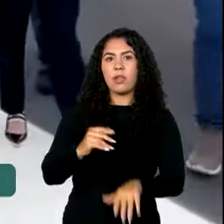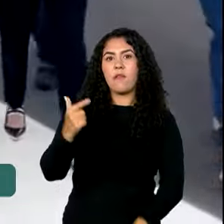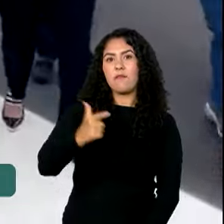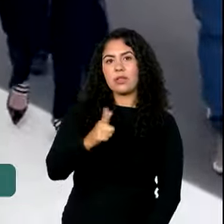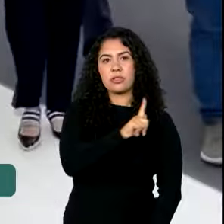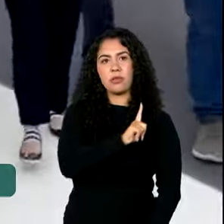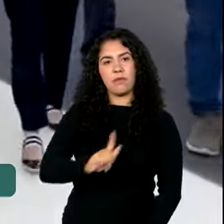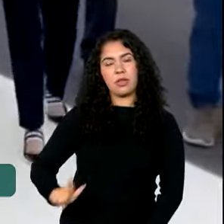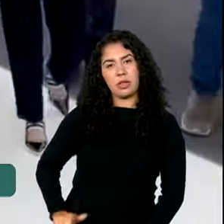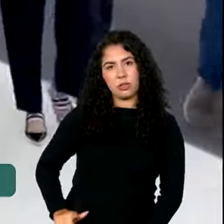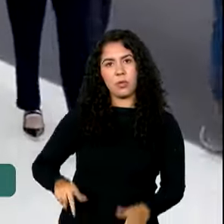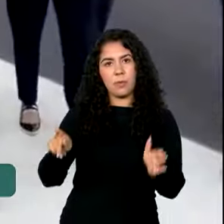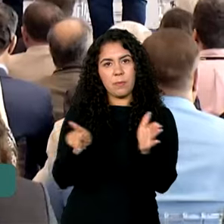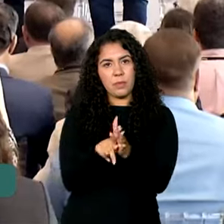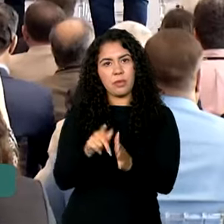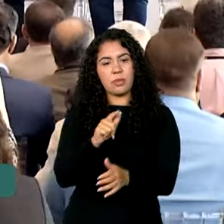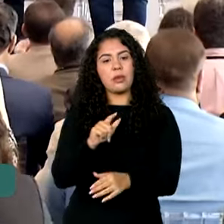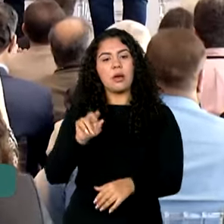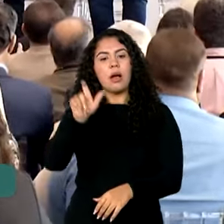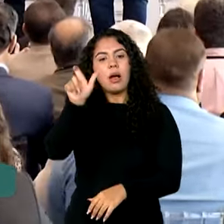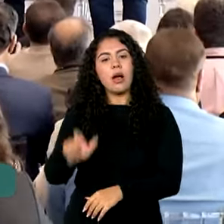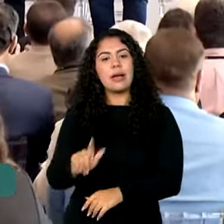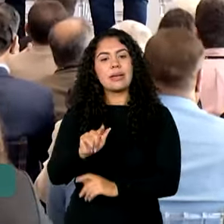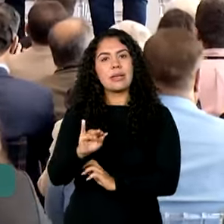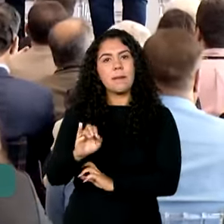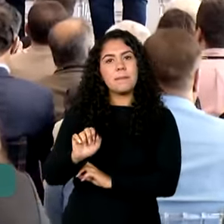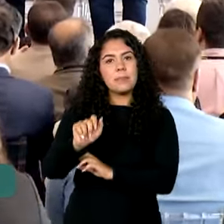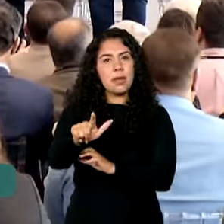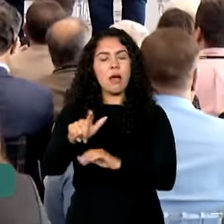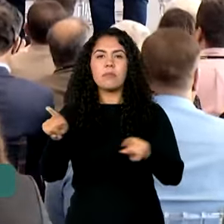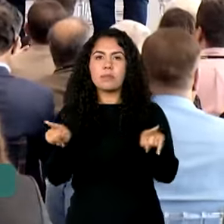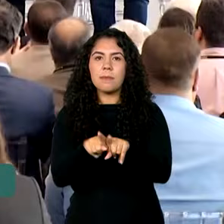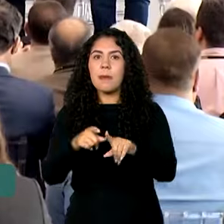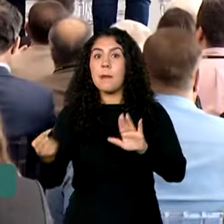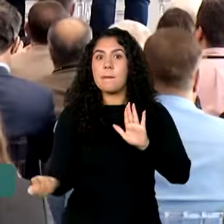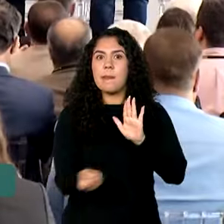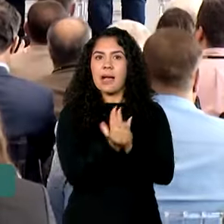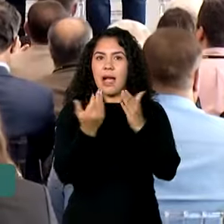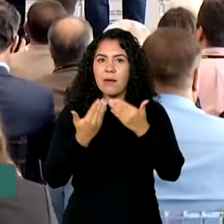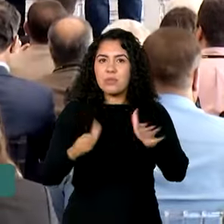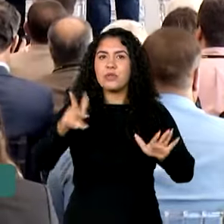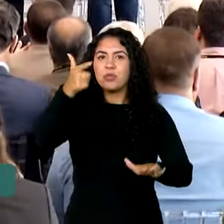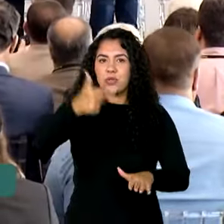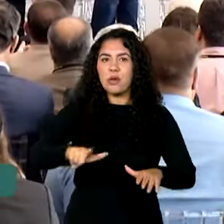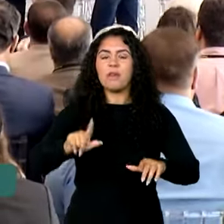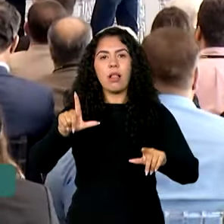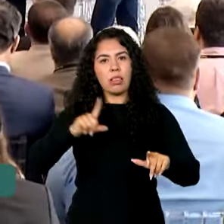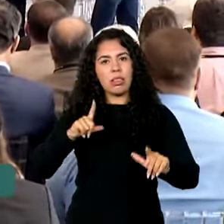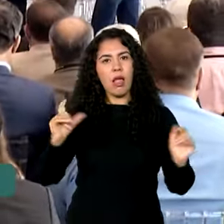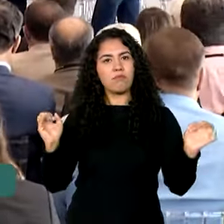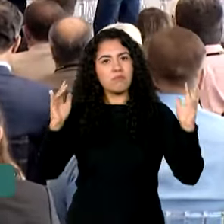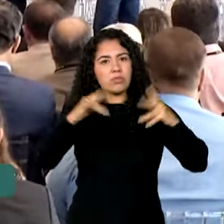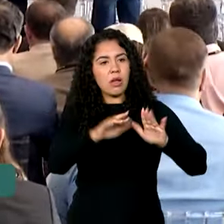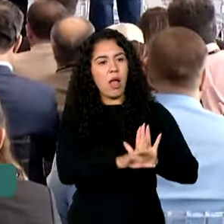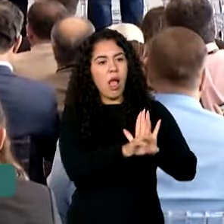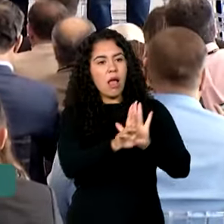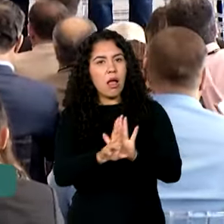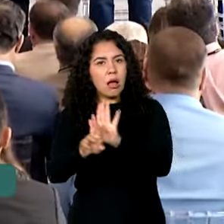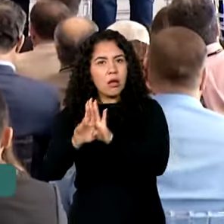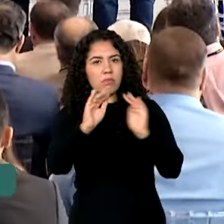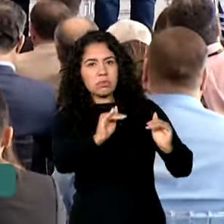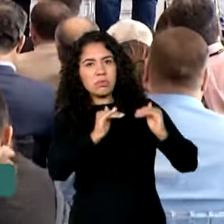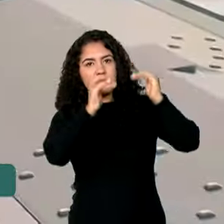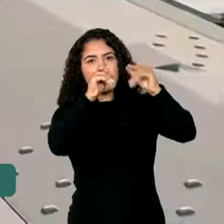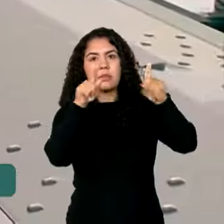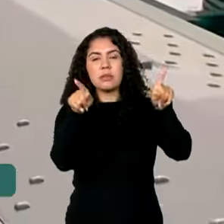estado, Gabriel Souza. No terminal, para marcar a reabertura, um evento reuniu as autoridades e a administradora